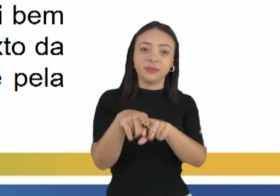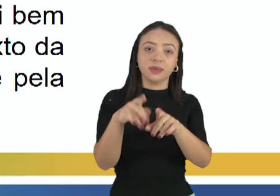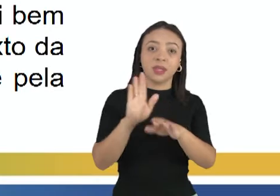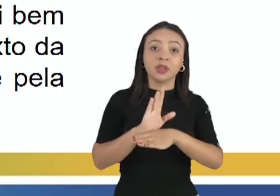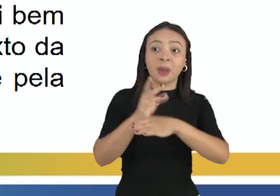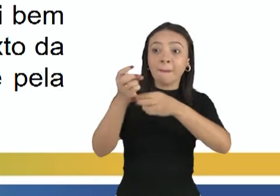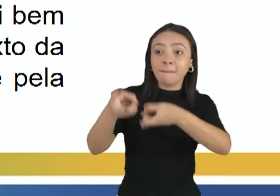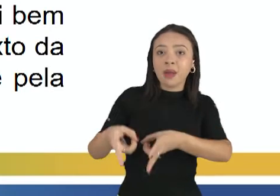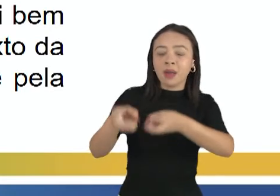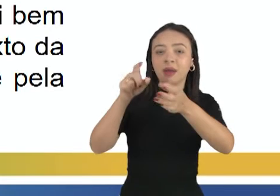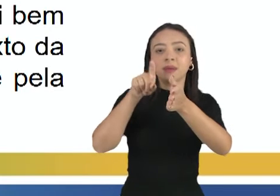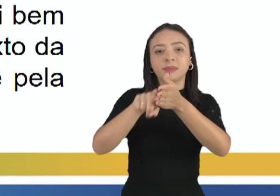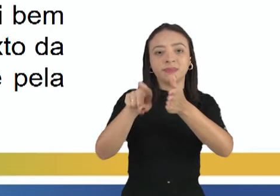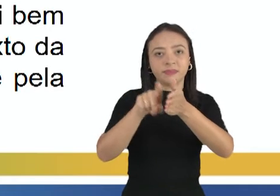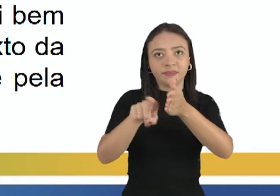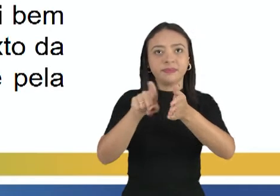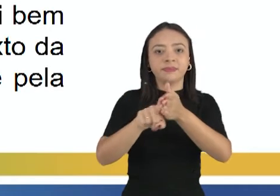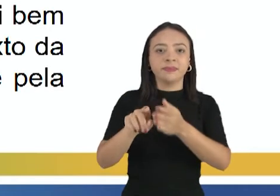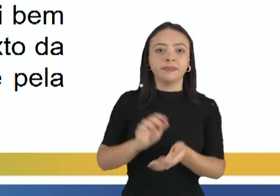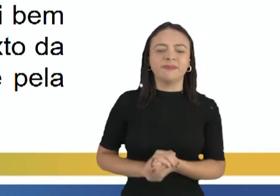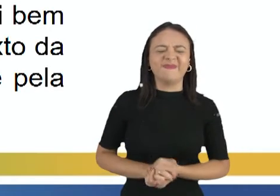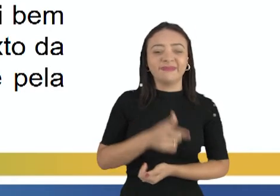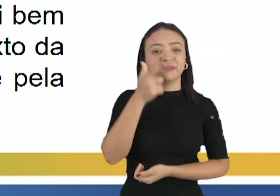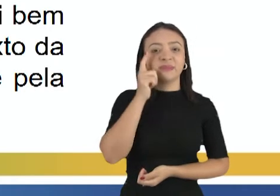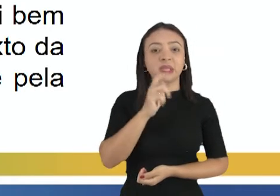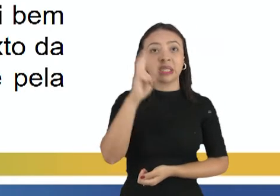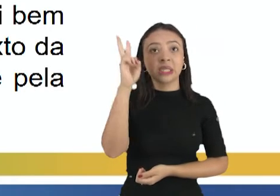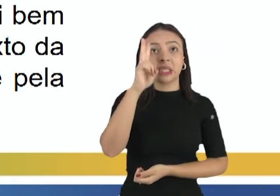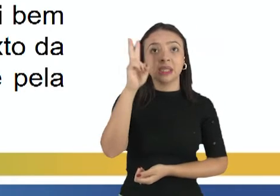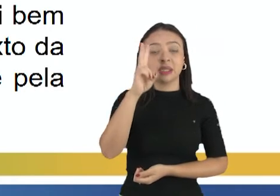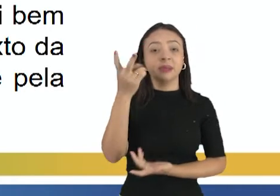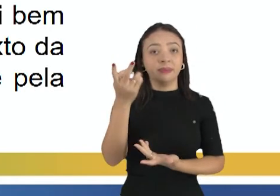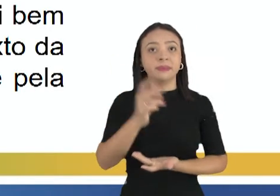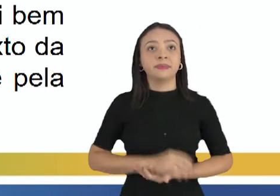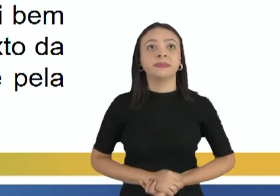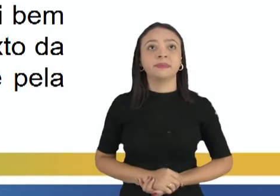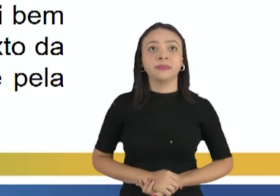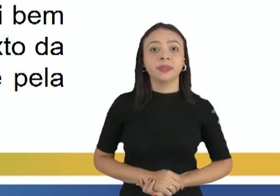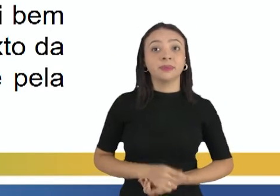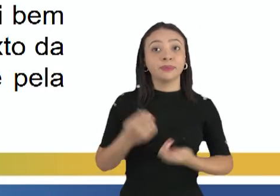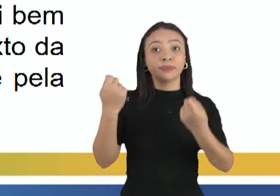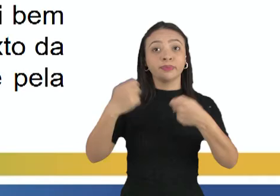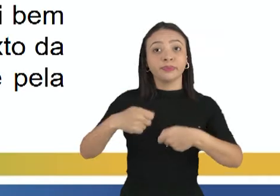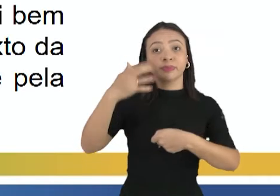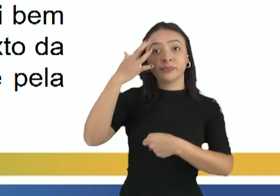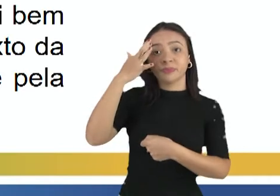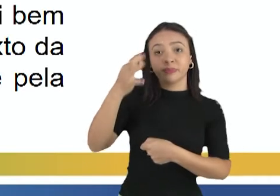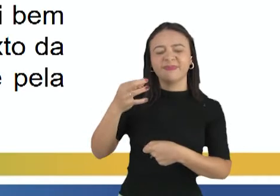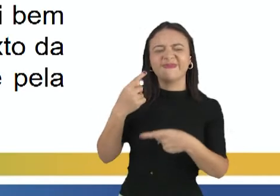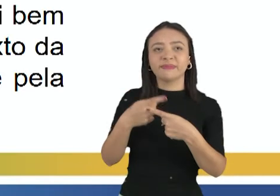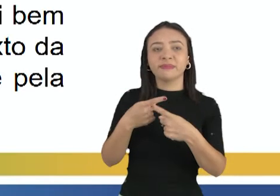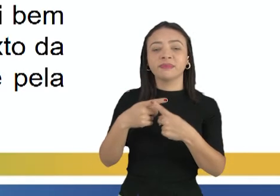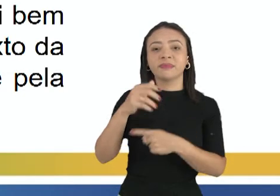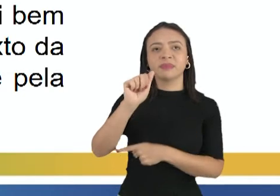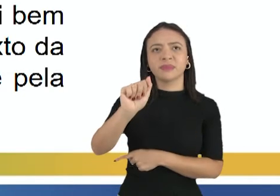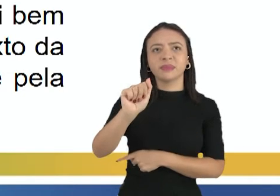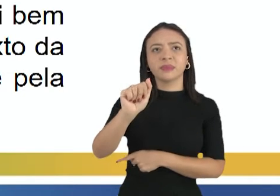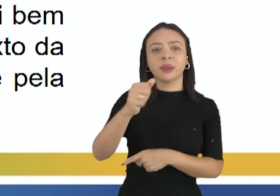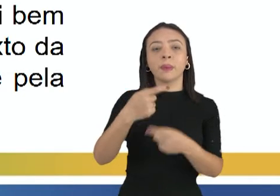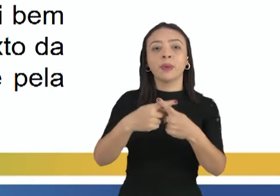identificar a sua questão, a sua alternativa, para você lembrar e para você trabalhar com ela, para poder entender. Por que que quando